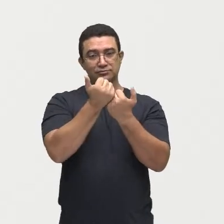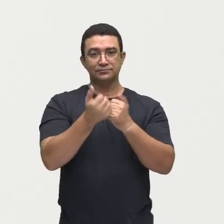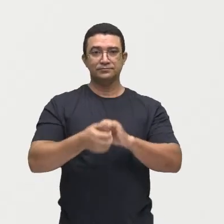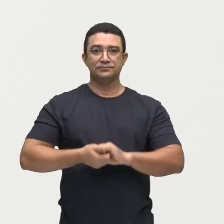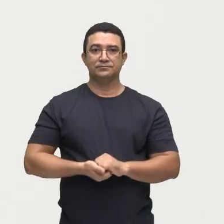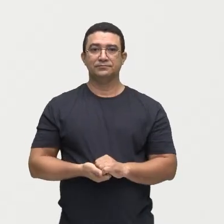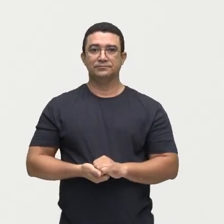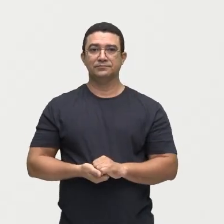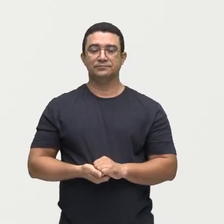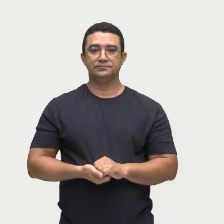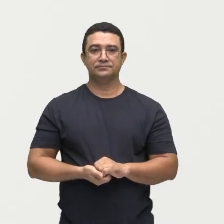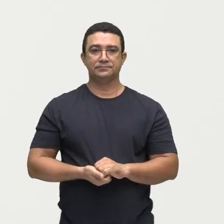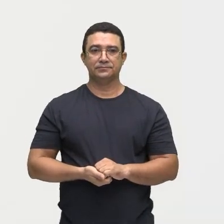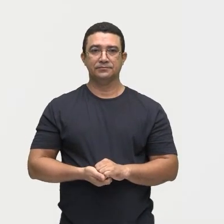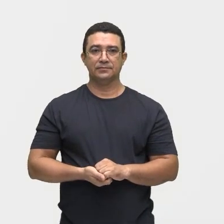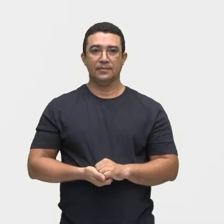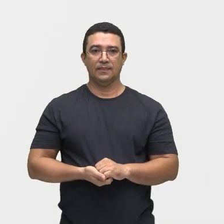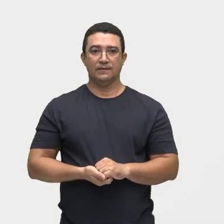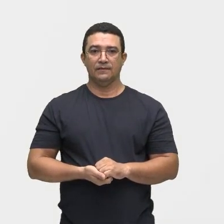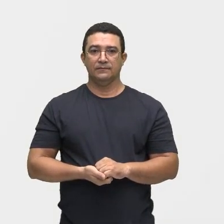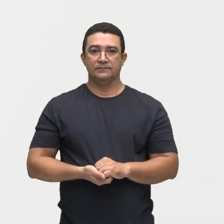Aí, número 3.